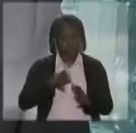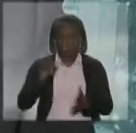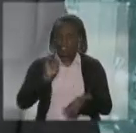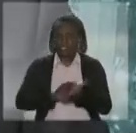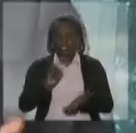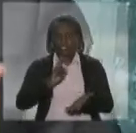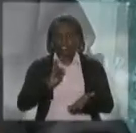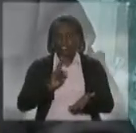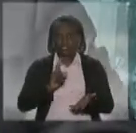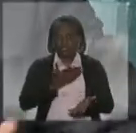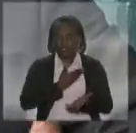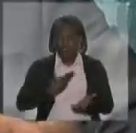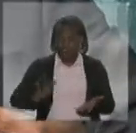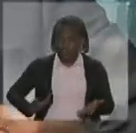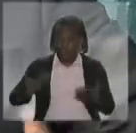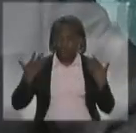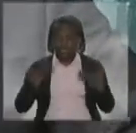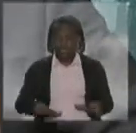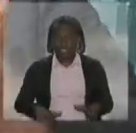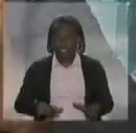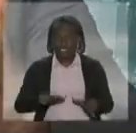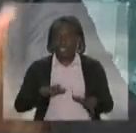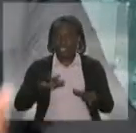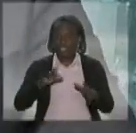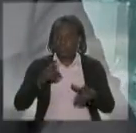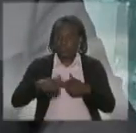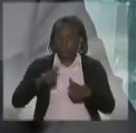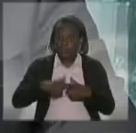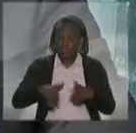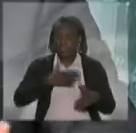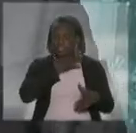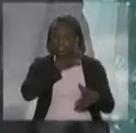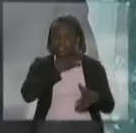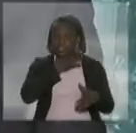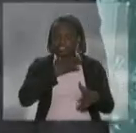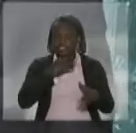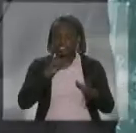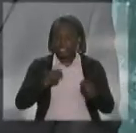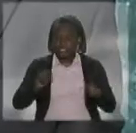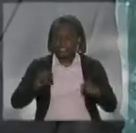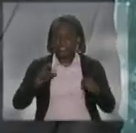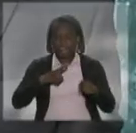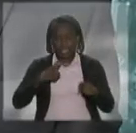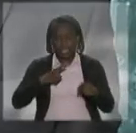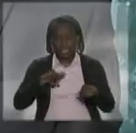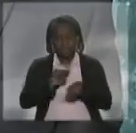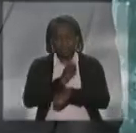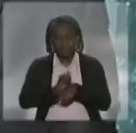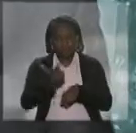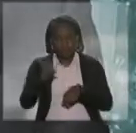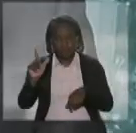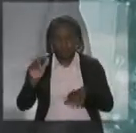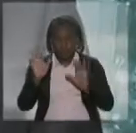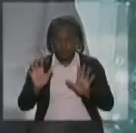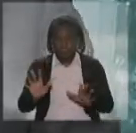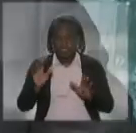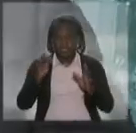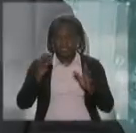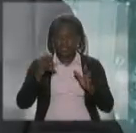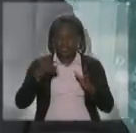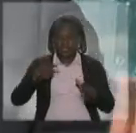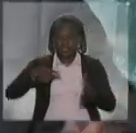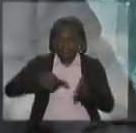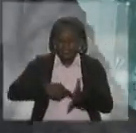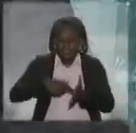que executa o governador não quer enfrentar a crise com os mecanismos que ele dispõe mas atacando na